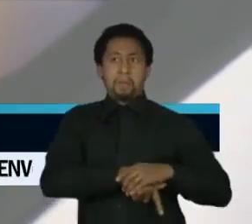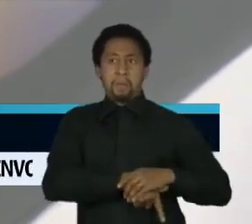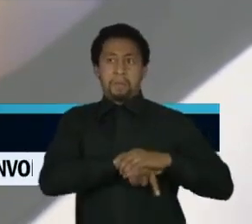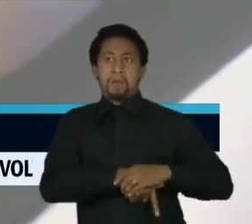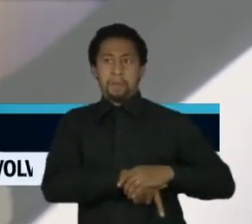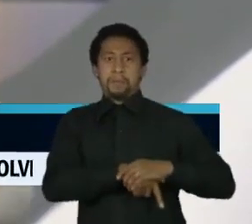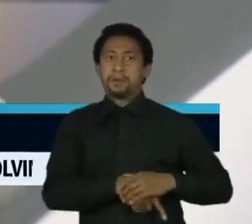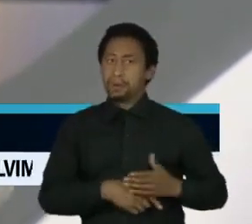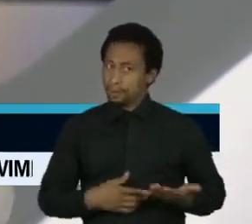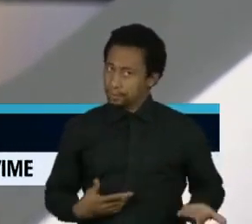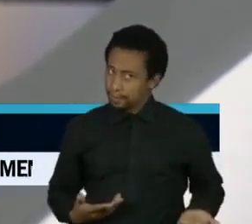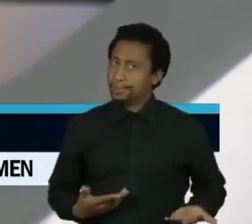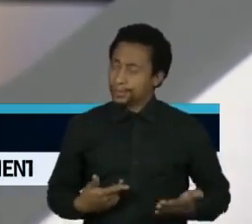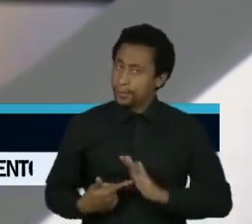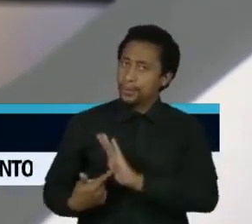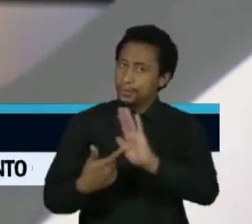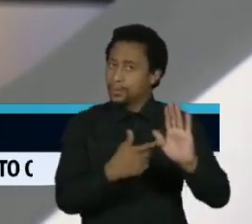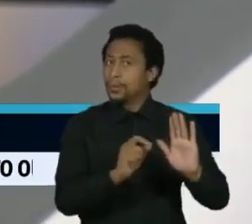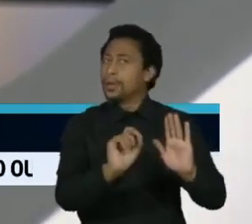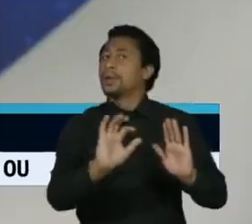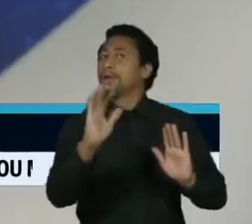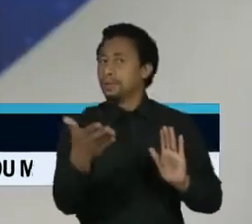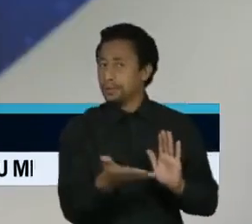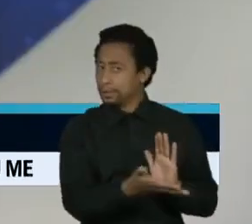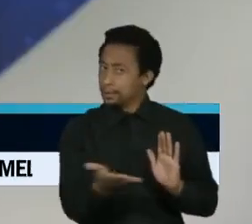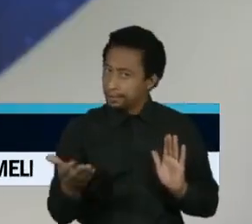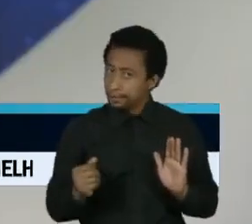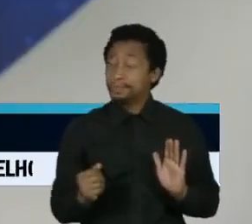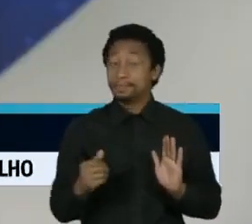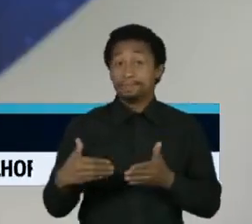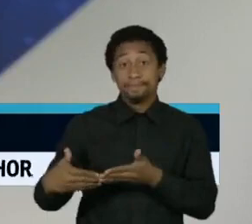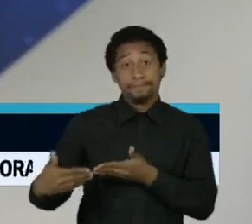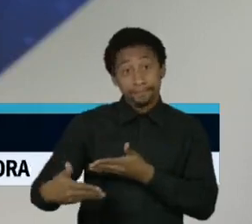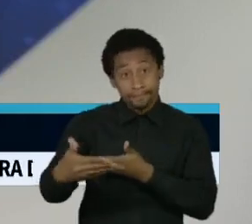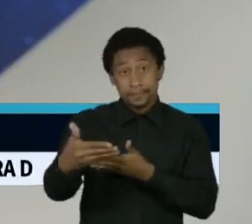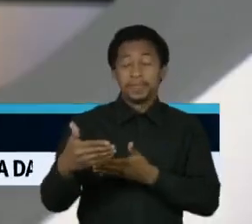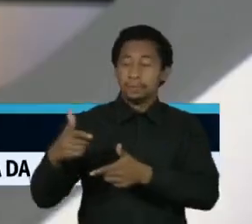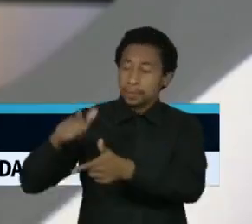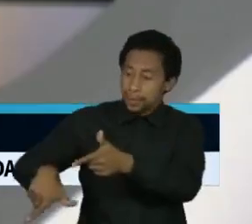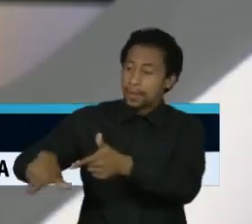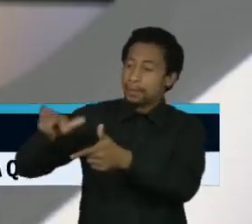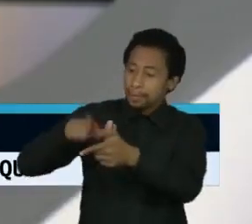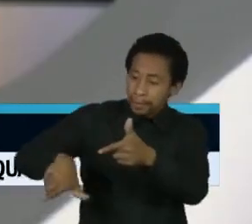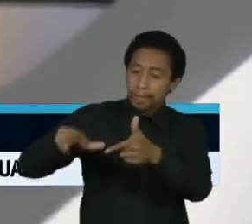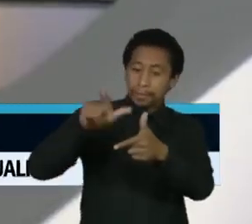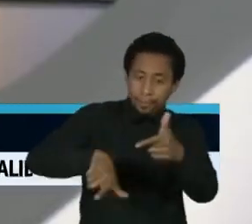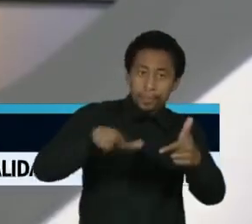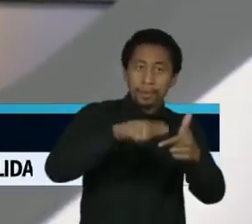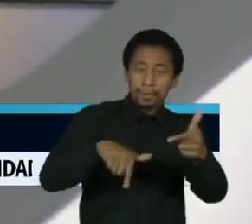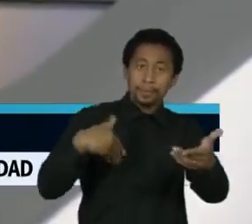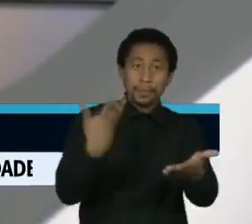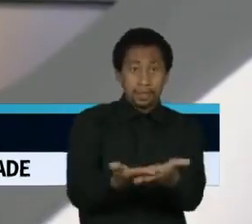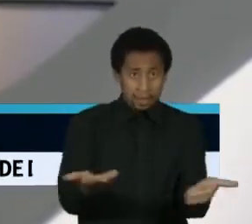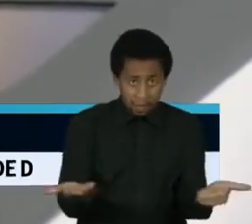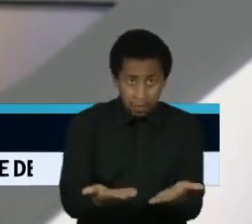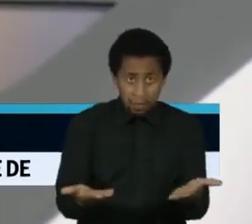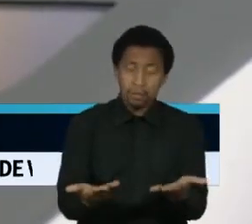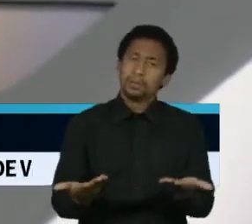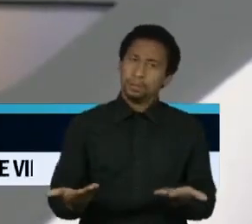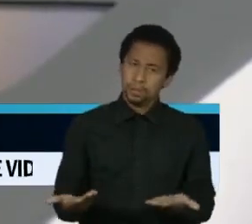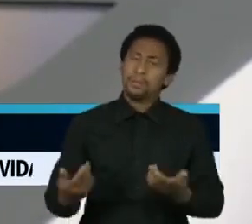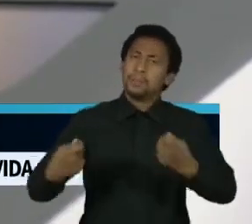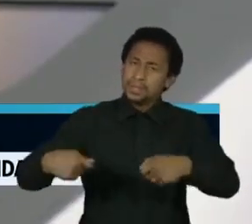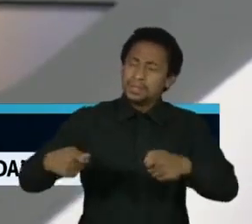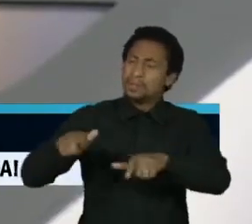tempos. Enfim, então, por esse conjunto de acontecimentos, né, gravíssimos, qualquer parlamentar tinha que ter o